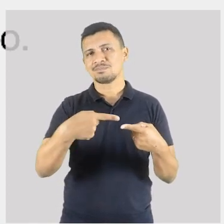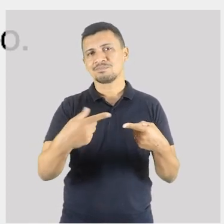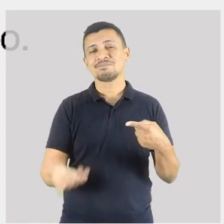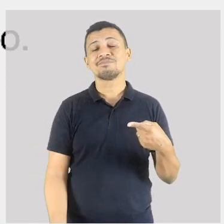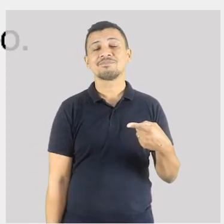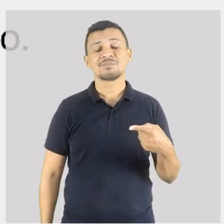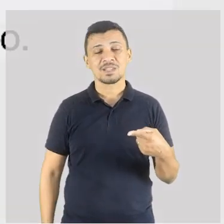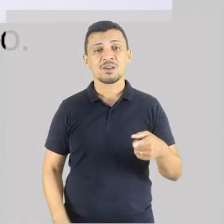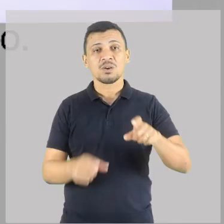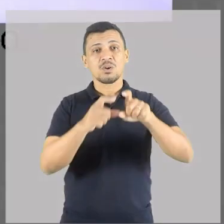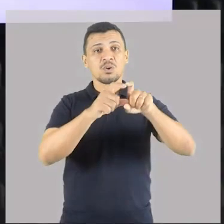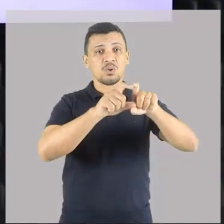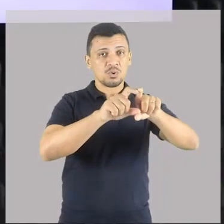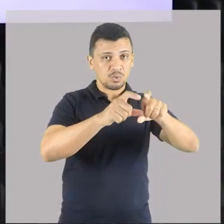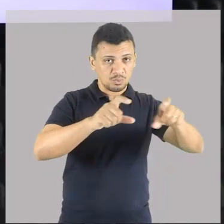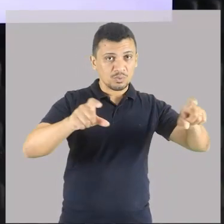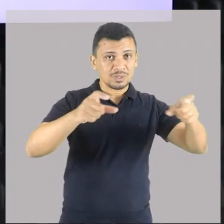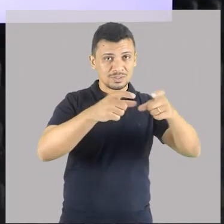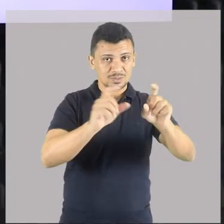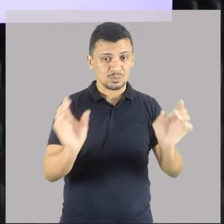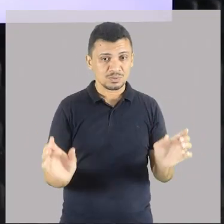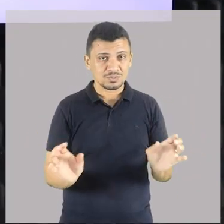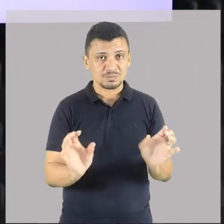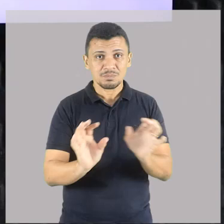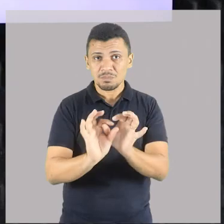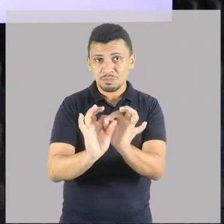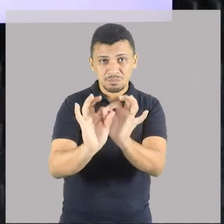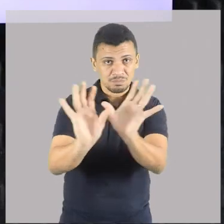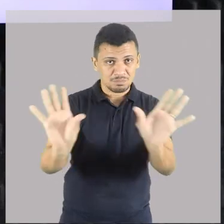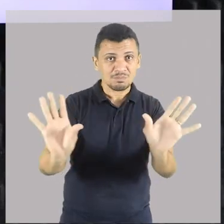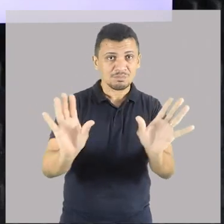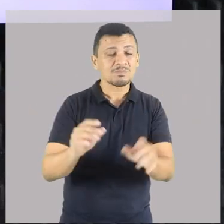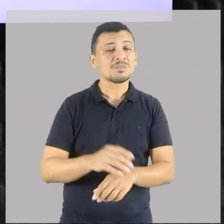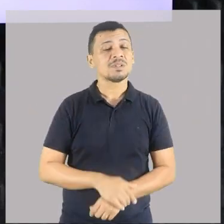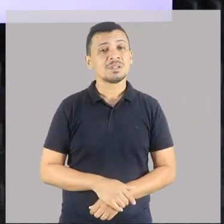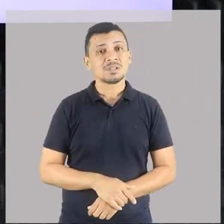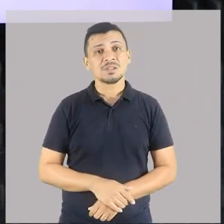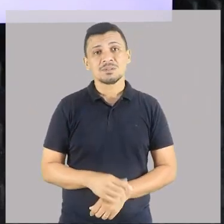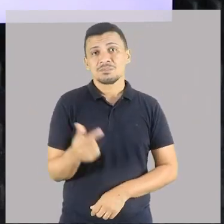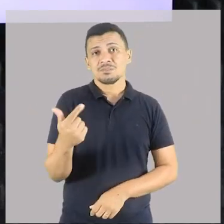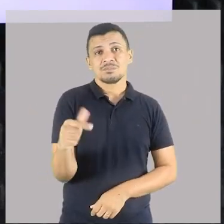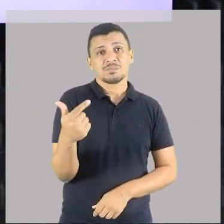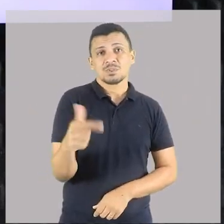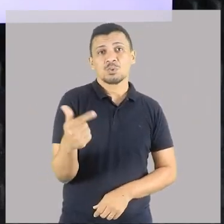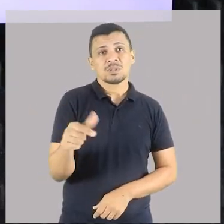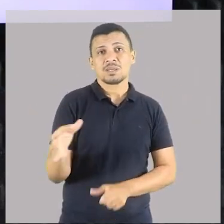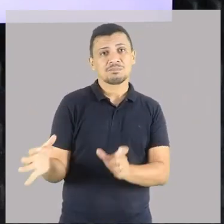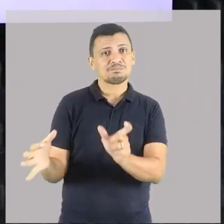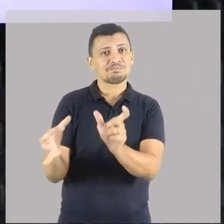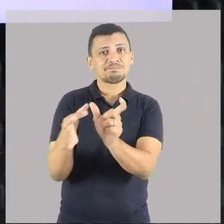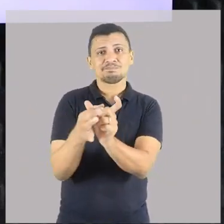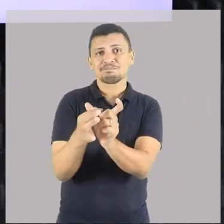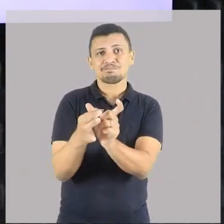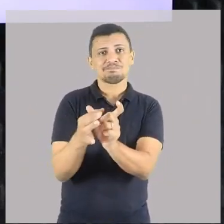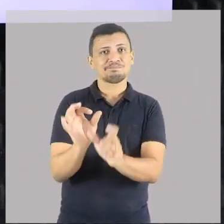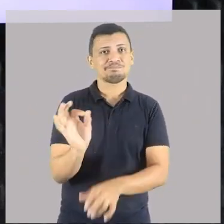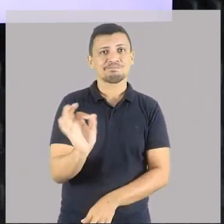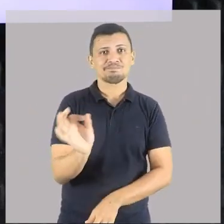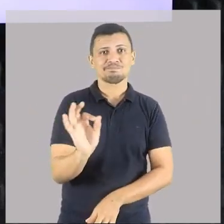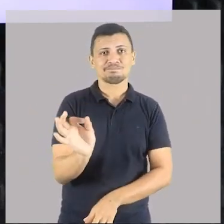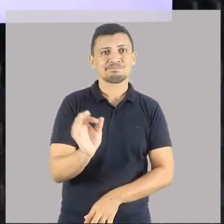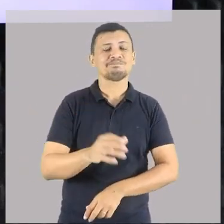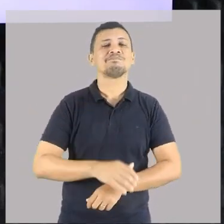assindéticas? São orações coordenadas, porque estão no período composto por coordenação, sem a presença do conectivo, sem a presença